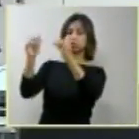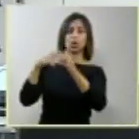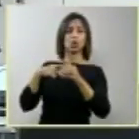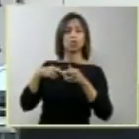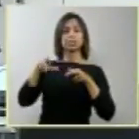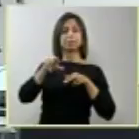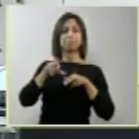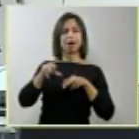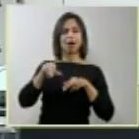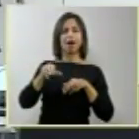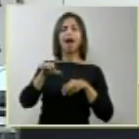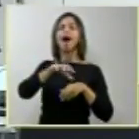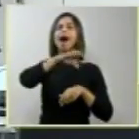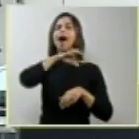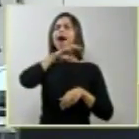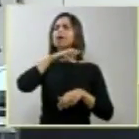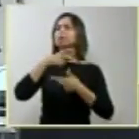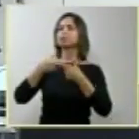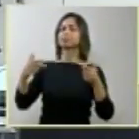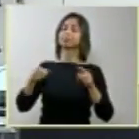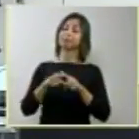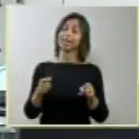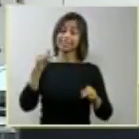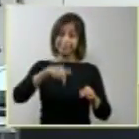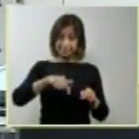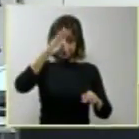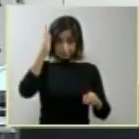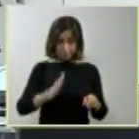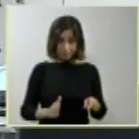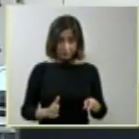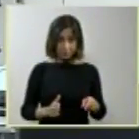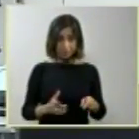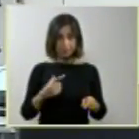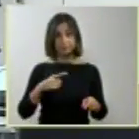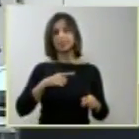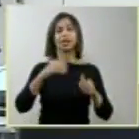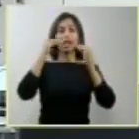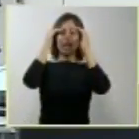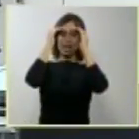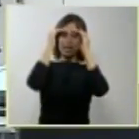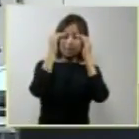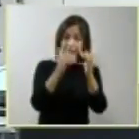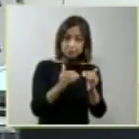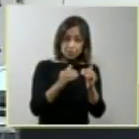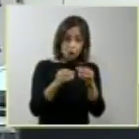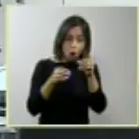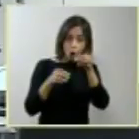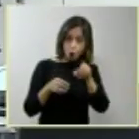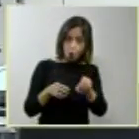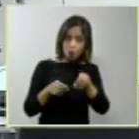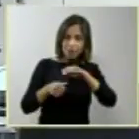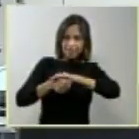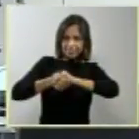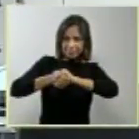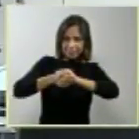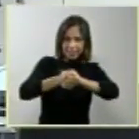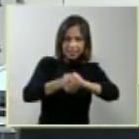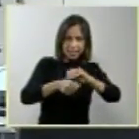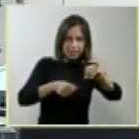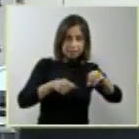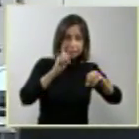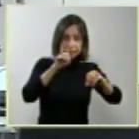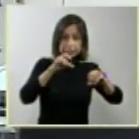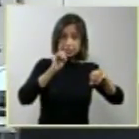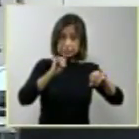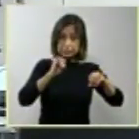animais. Mas um país como o Brasil, que já respeita o ovo da tartaruga e pode ser preso, Vossa Excelência sabe, que alguém pode ser preso